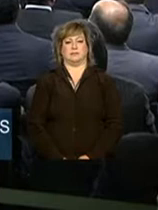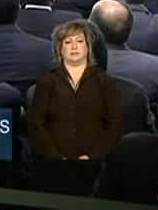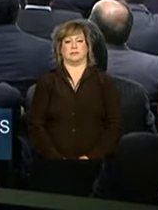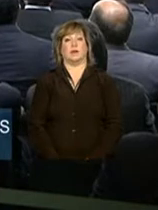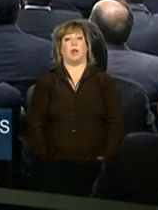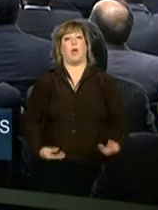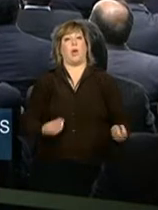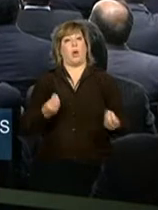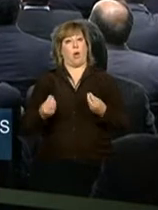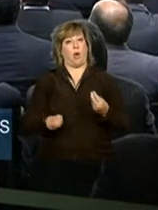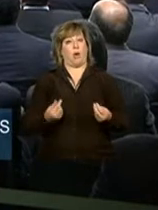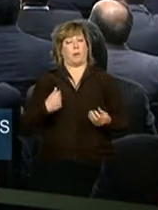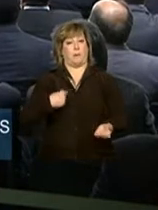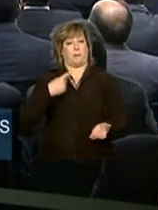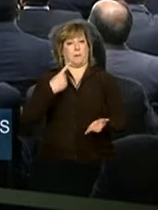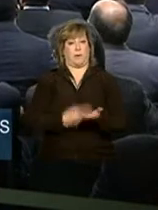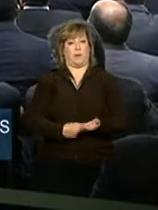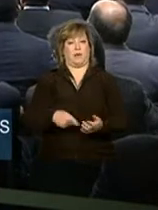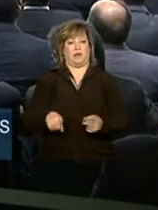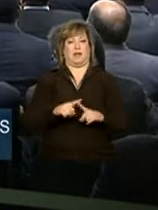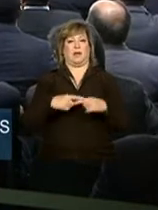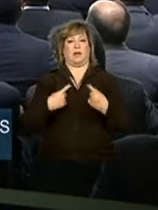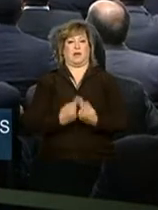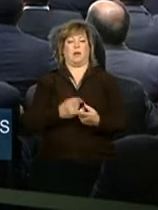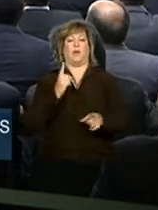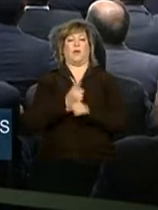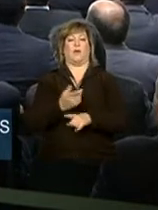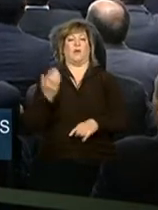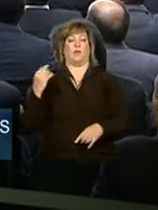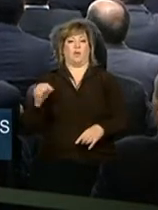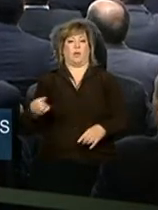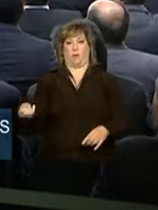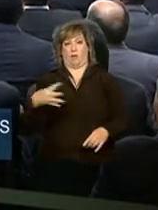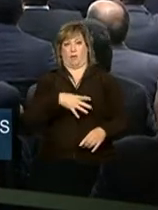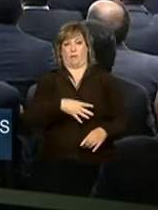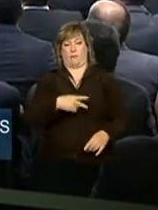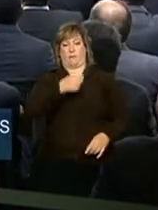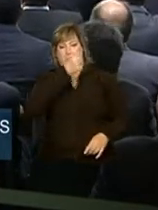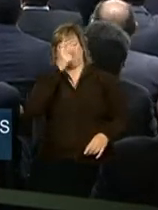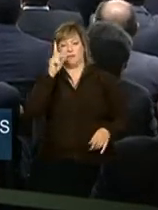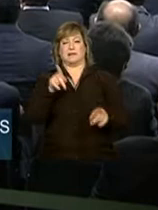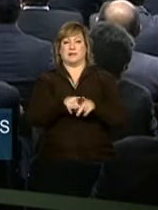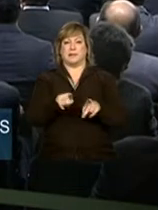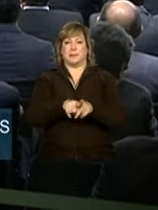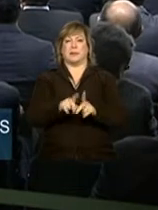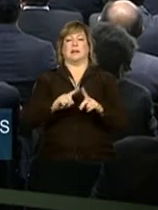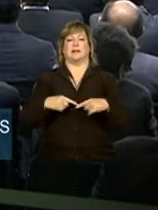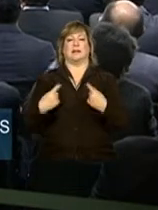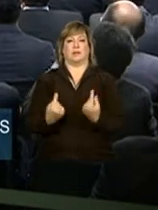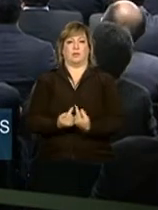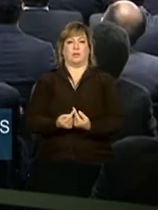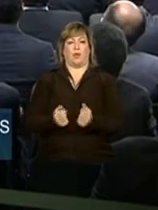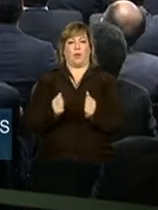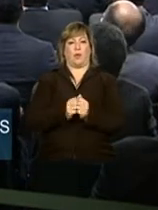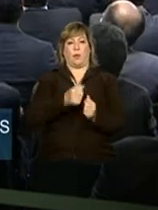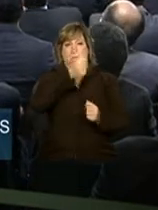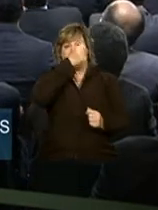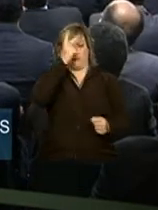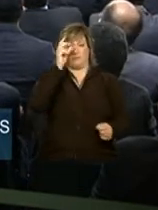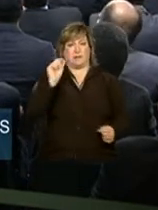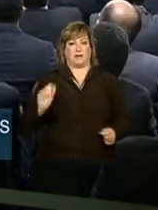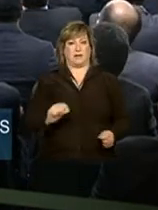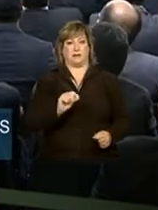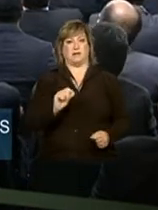E como eu prometi na reunião e no encontro dos novos prefeitos, e também na reunião com os prefeitos,